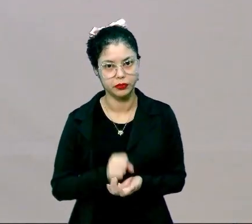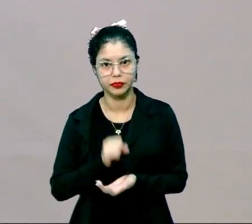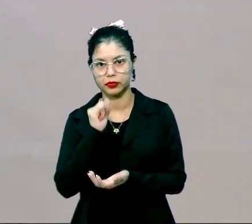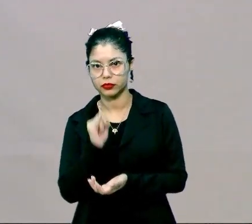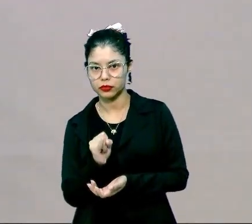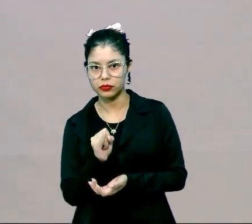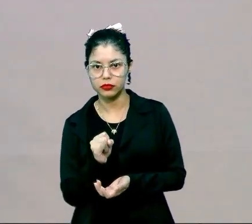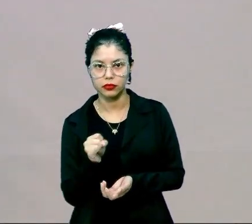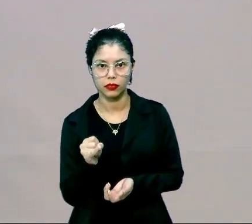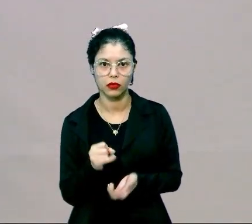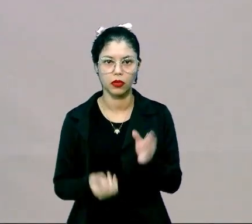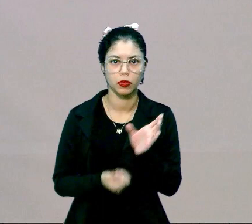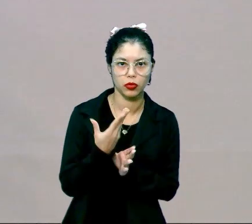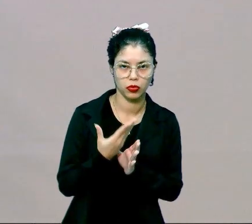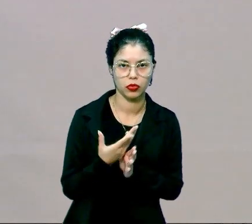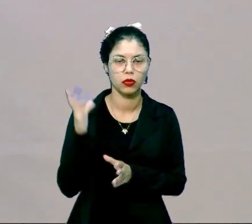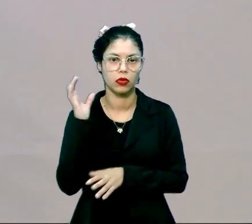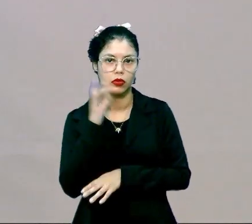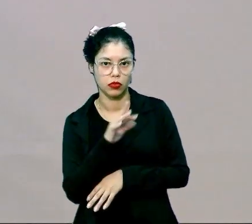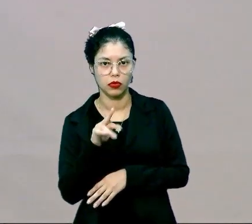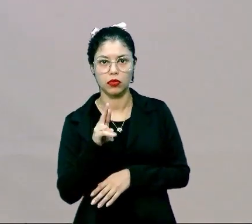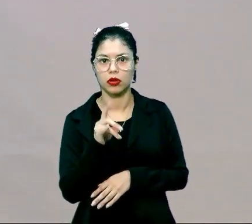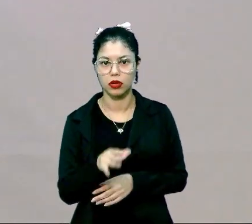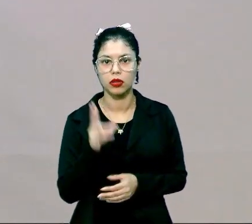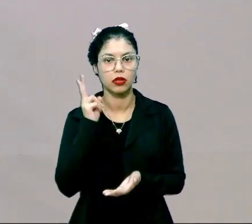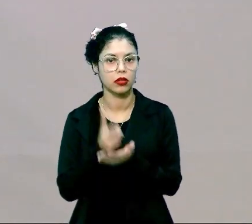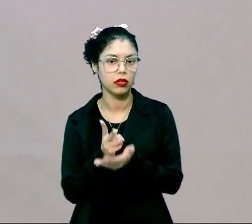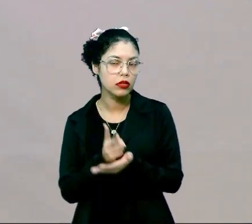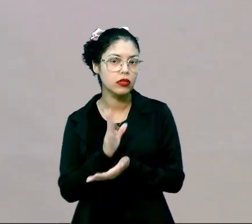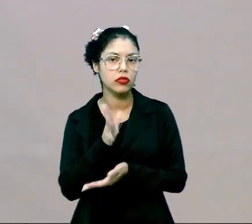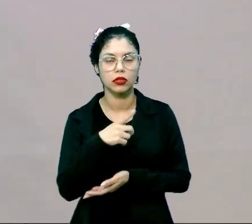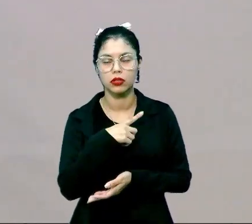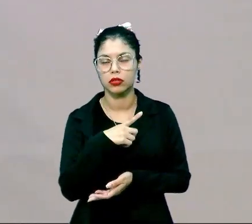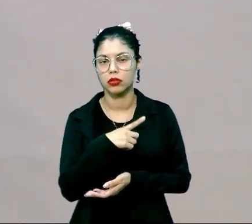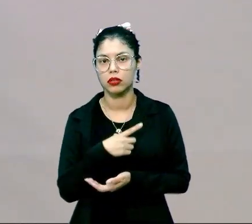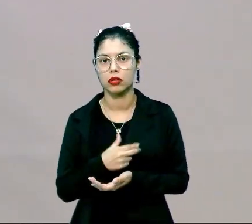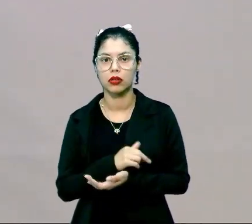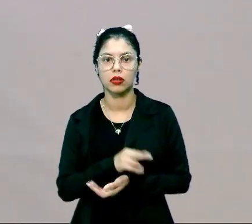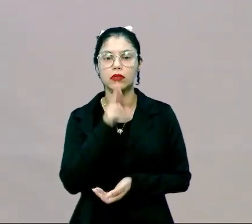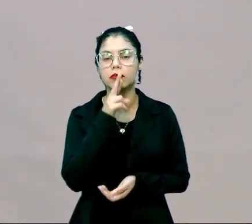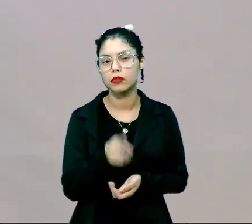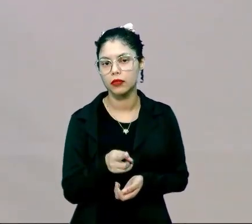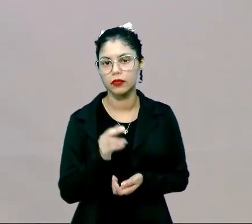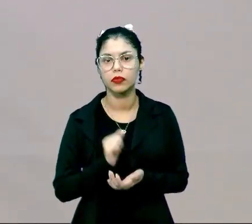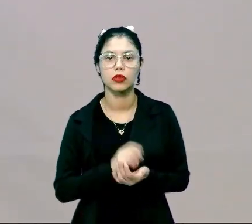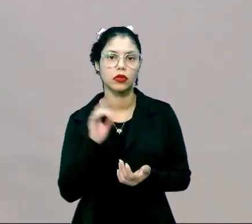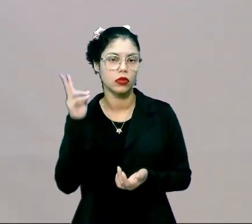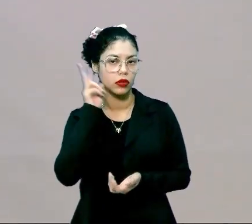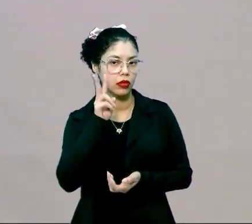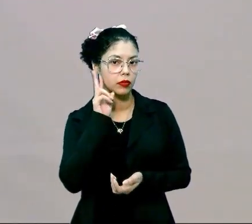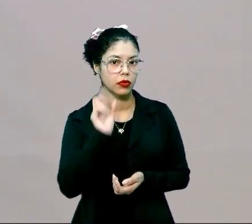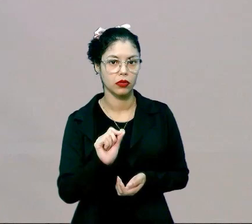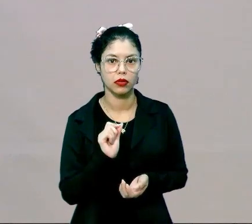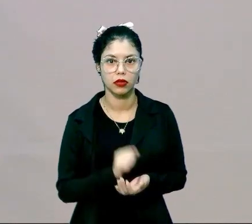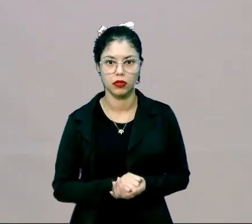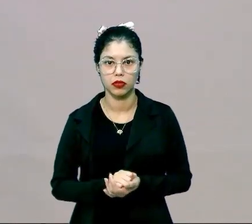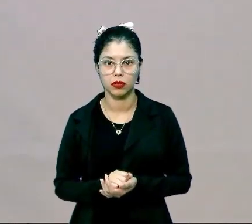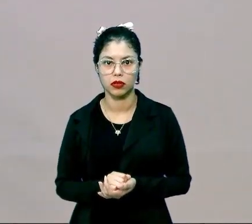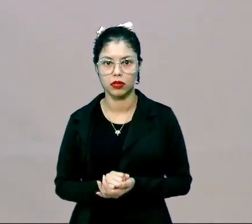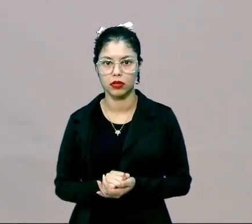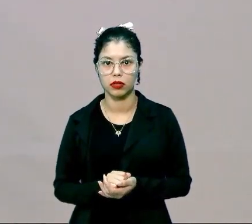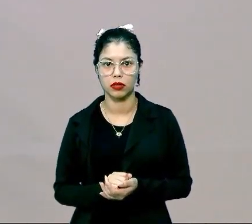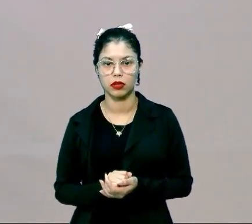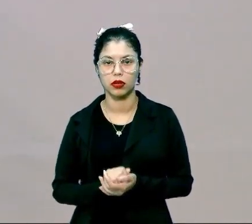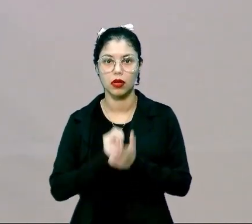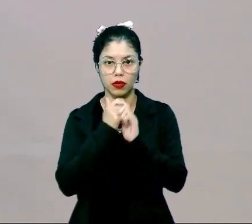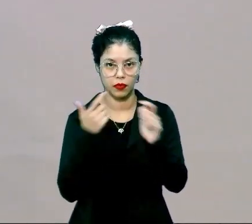se o calor está no produto ou se o calor está no reagente. Se já tem a variação de entalpia, basta lembrar que, se essa variação